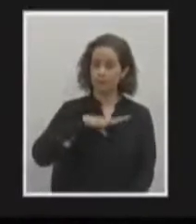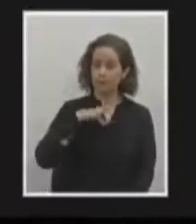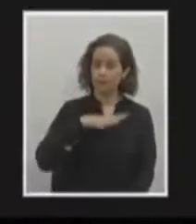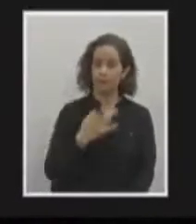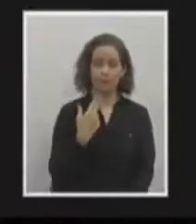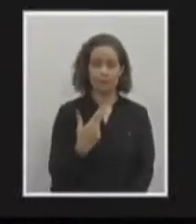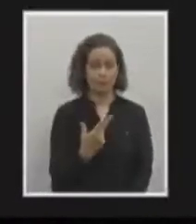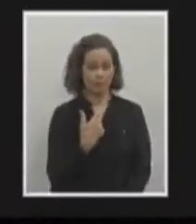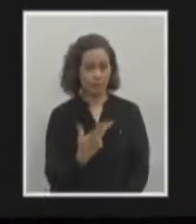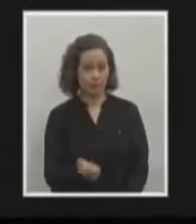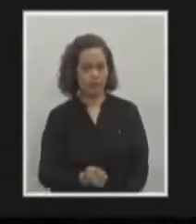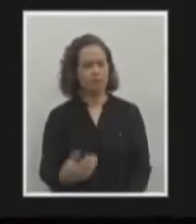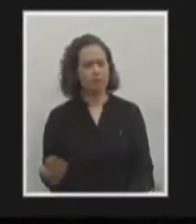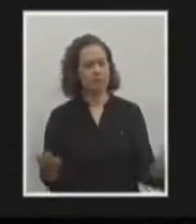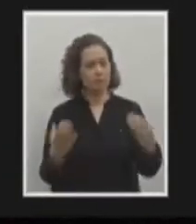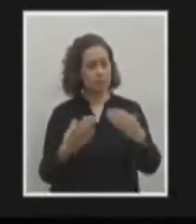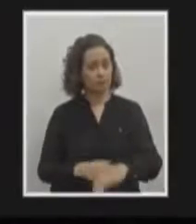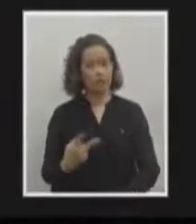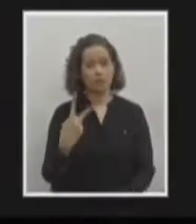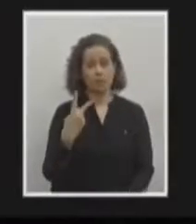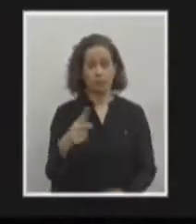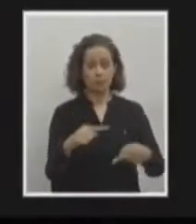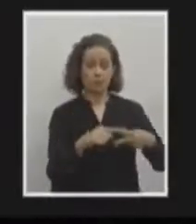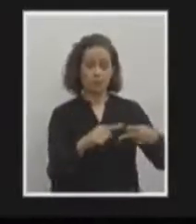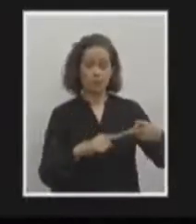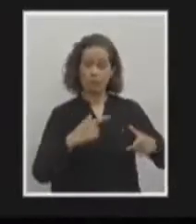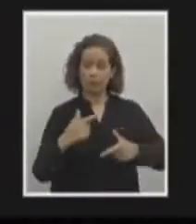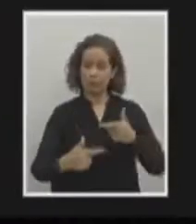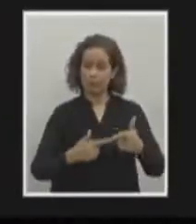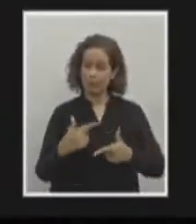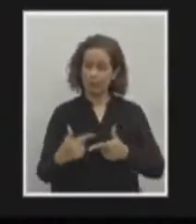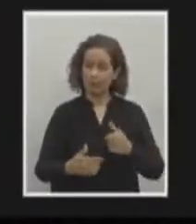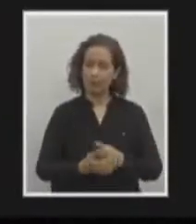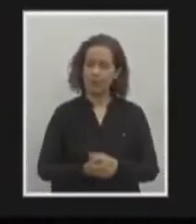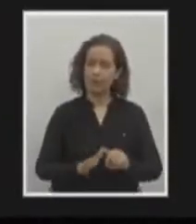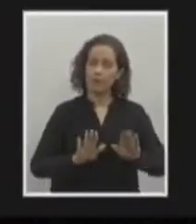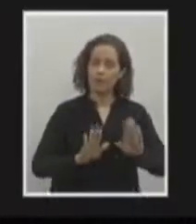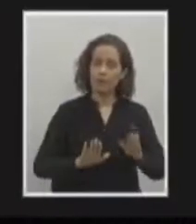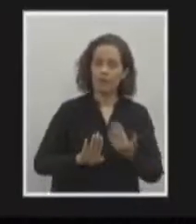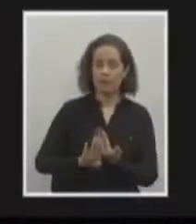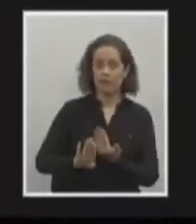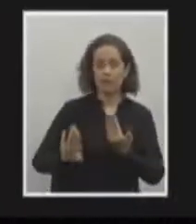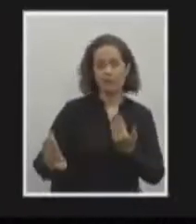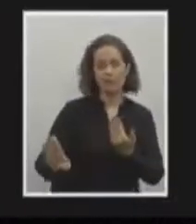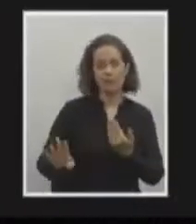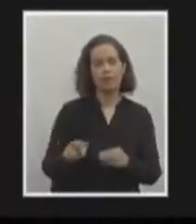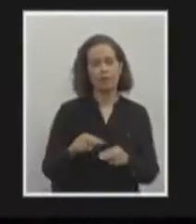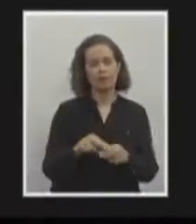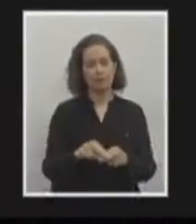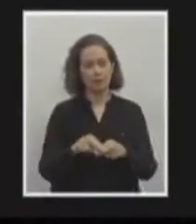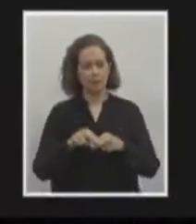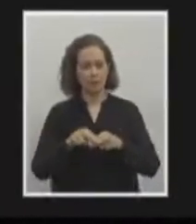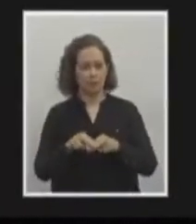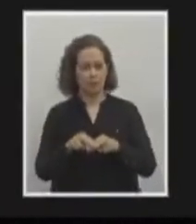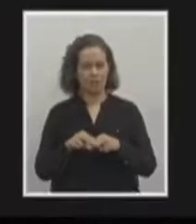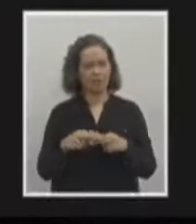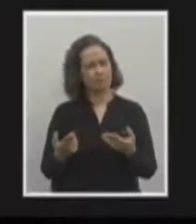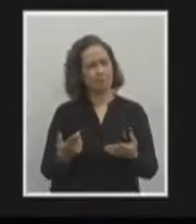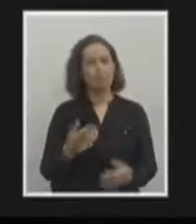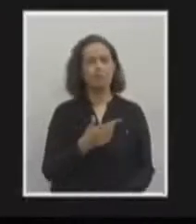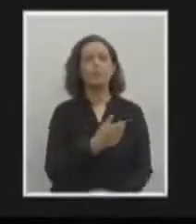sou concursada para 2 cargos e afastei para o exercício da gestão desde